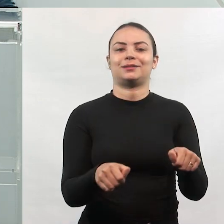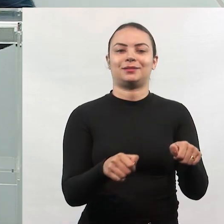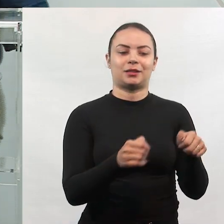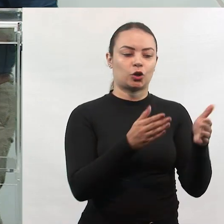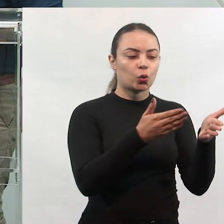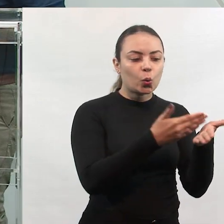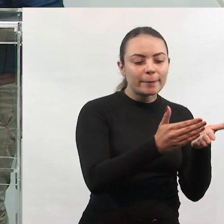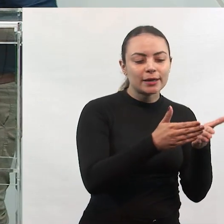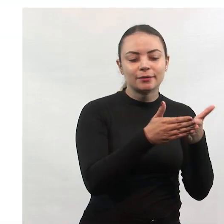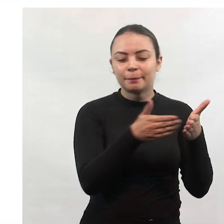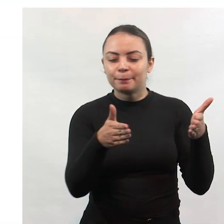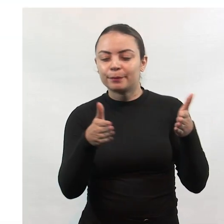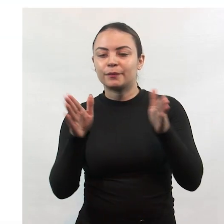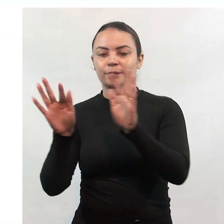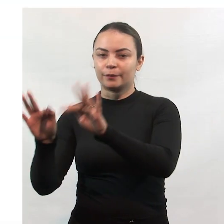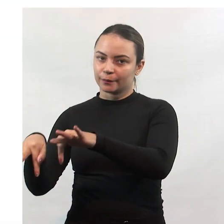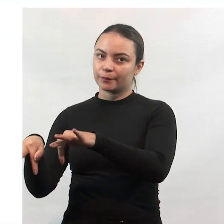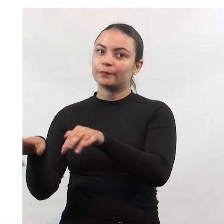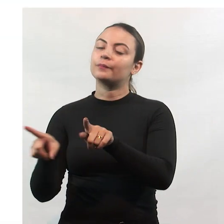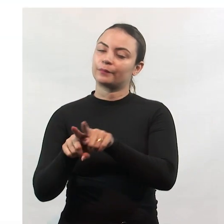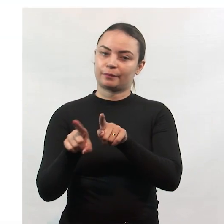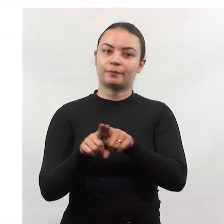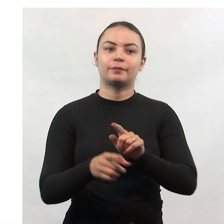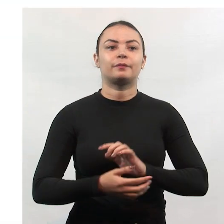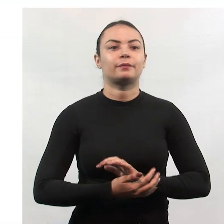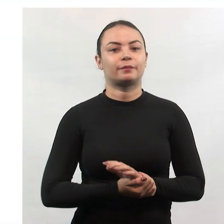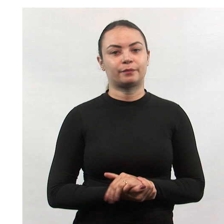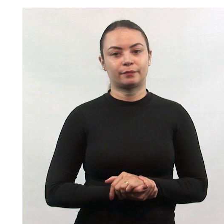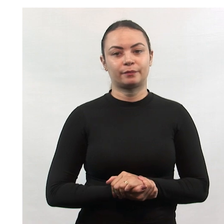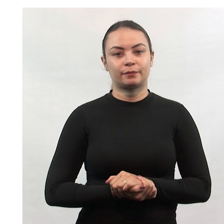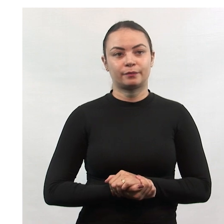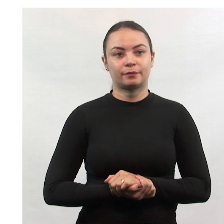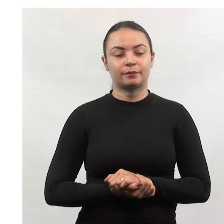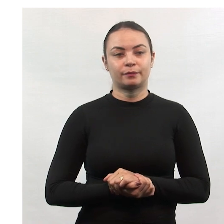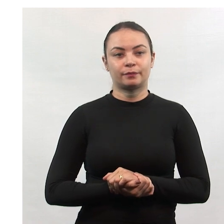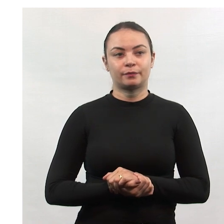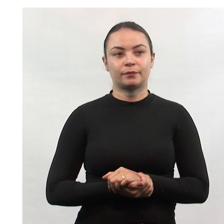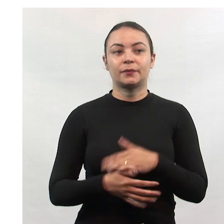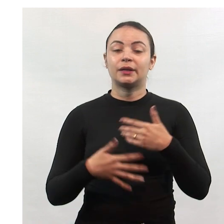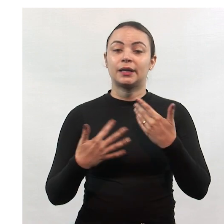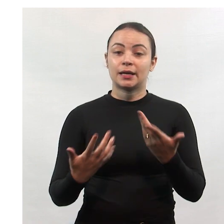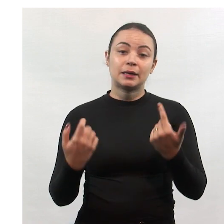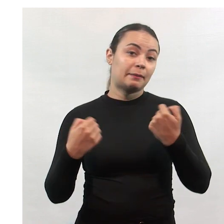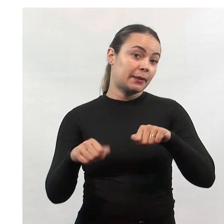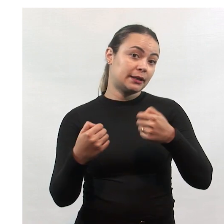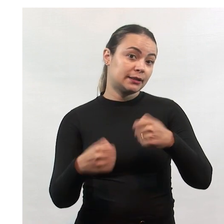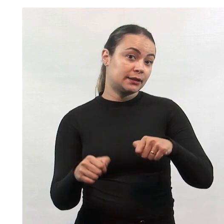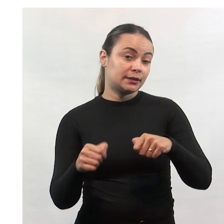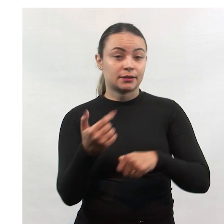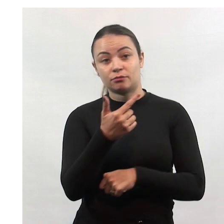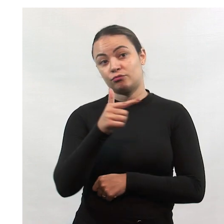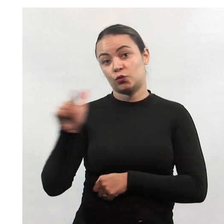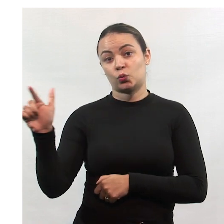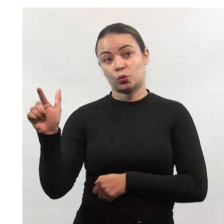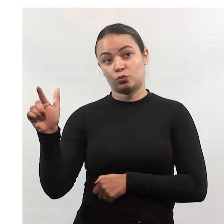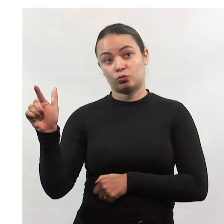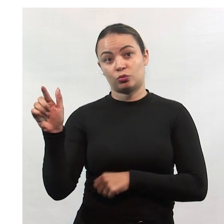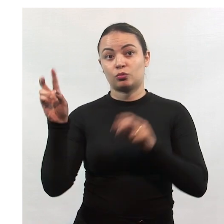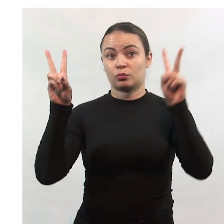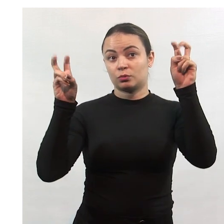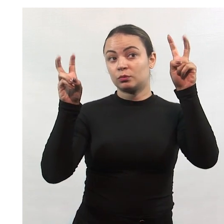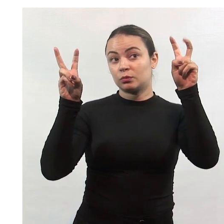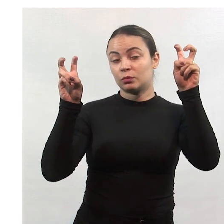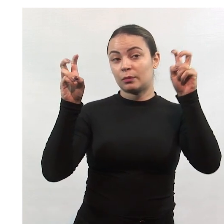Tá? E aí, a gente tem como outro elemento do projeto de pesquisa a parte de método, né? Que fala